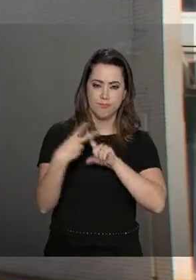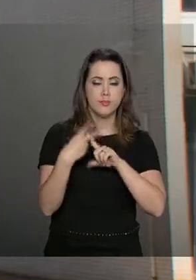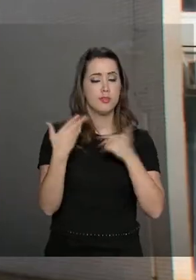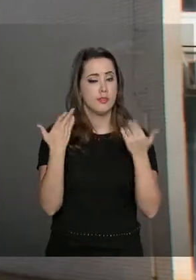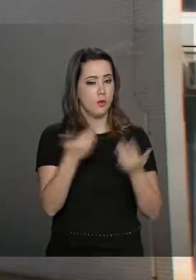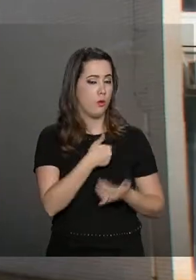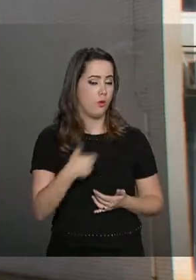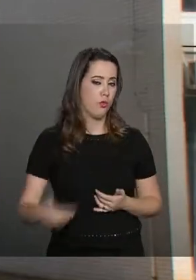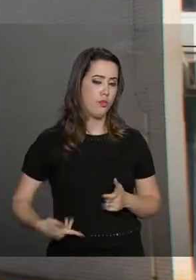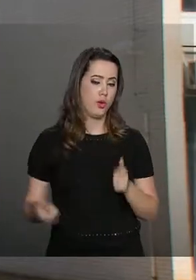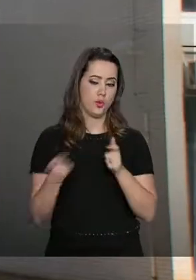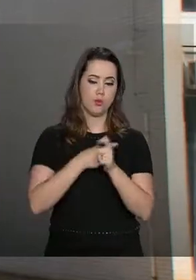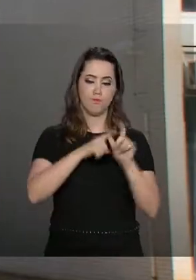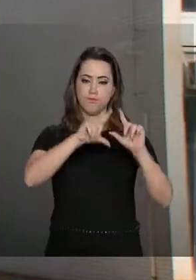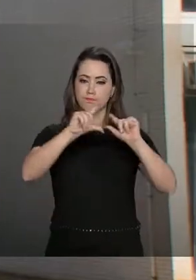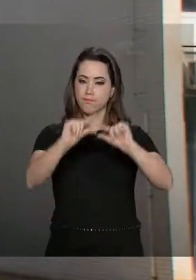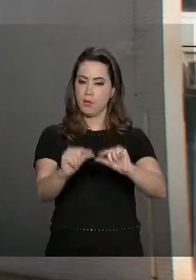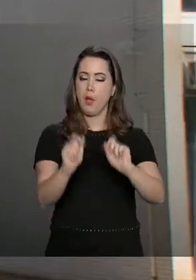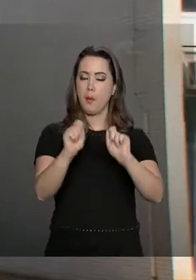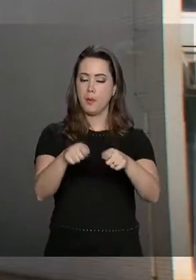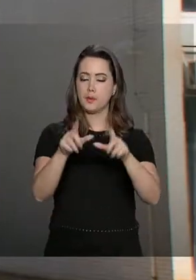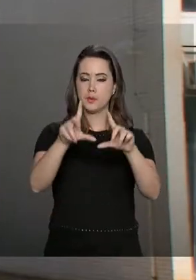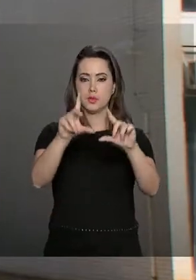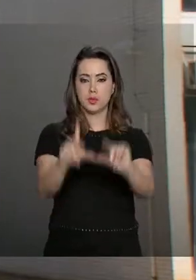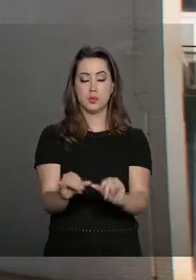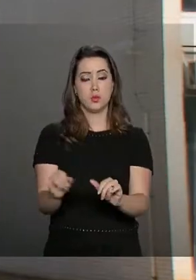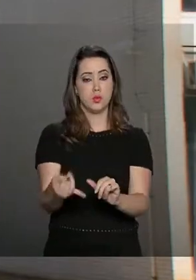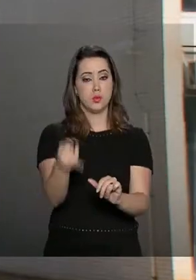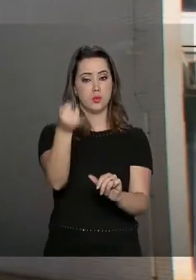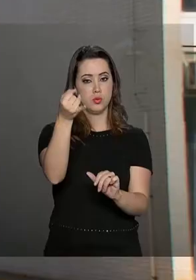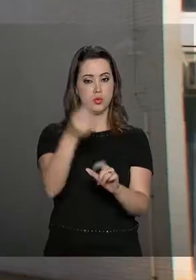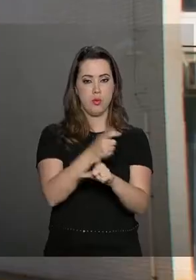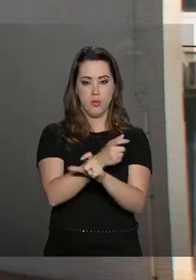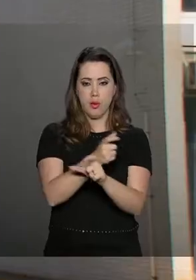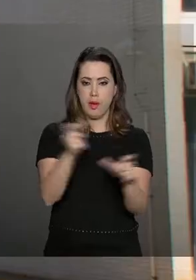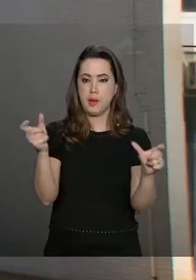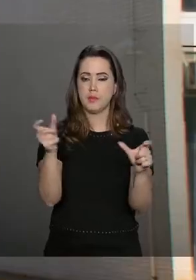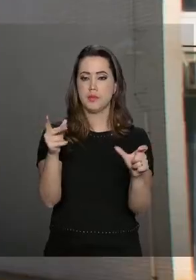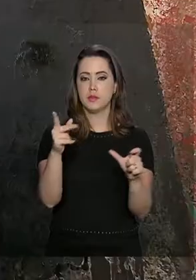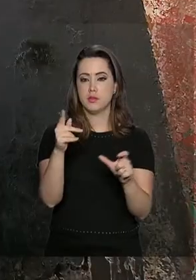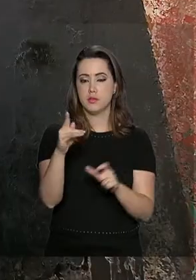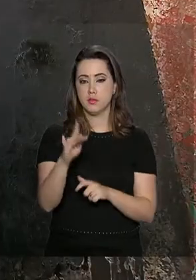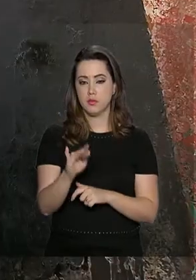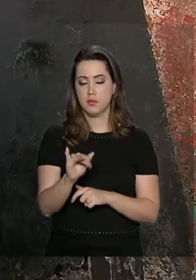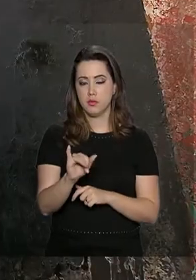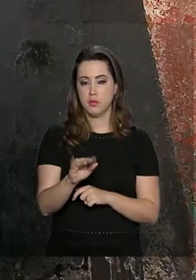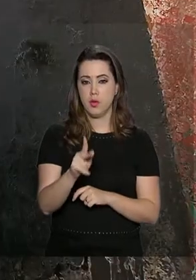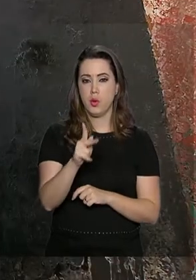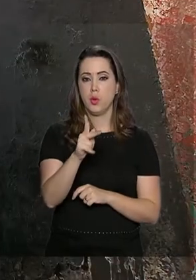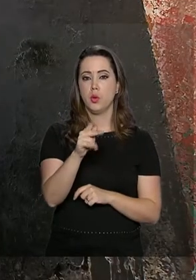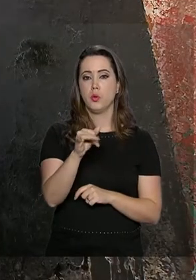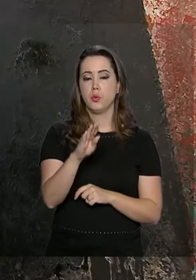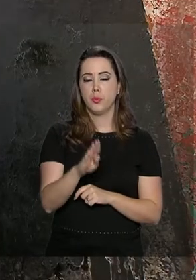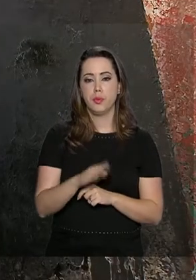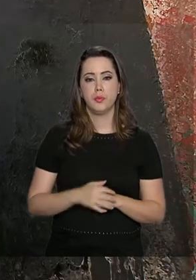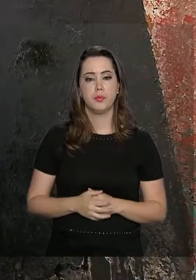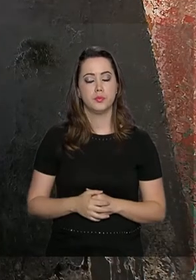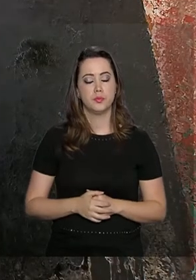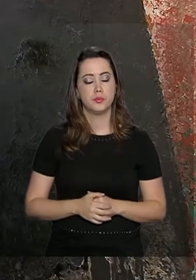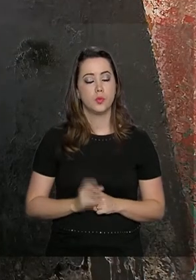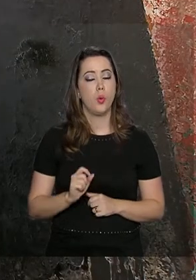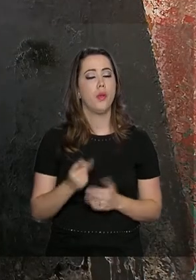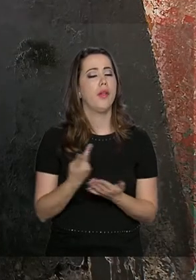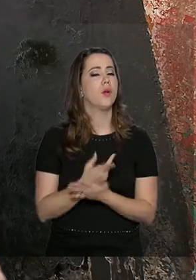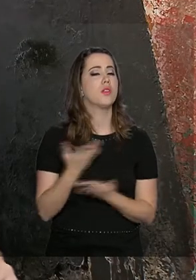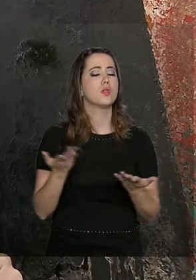endividar menos e permite a redução dos juros e a expansão do PIB. O que acontece hoje é que